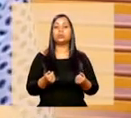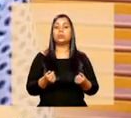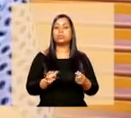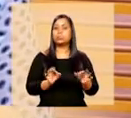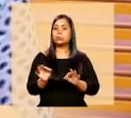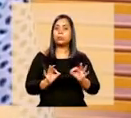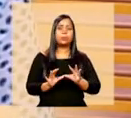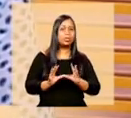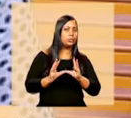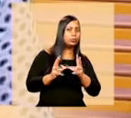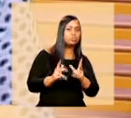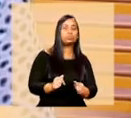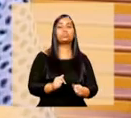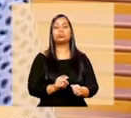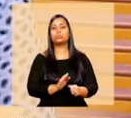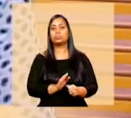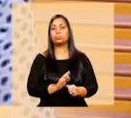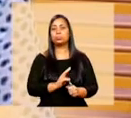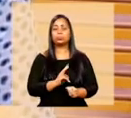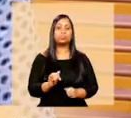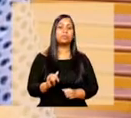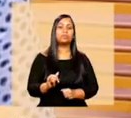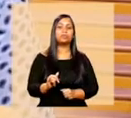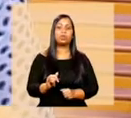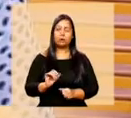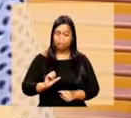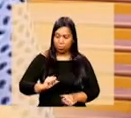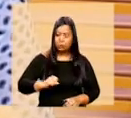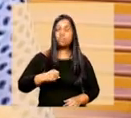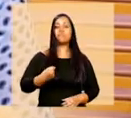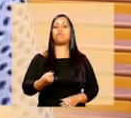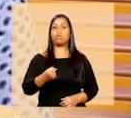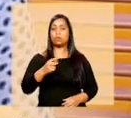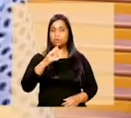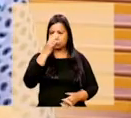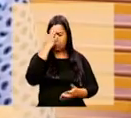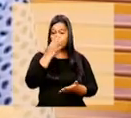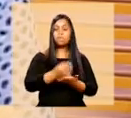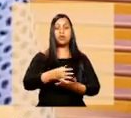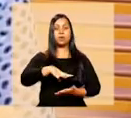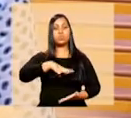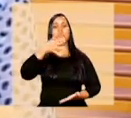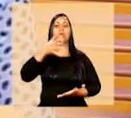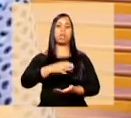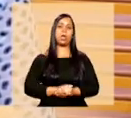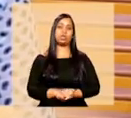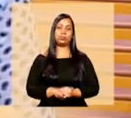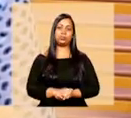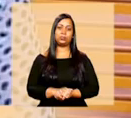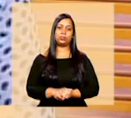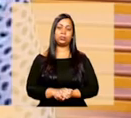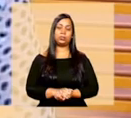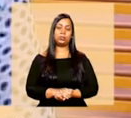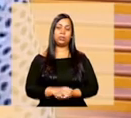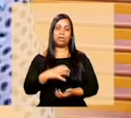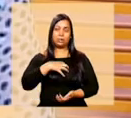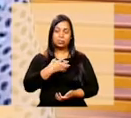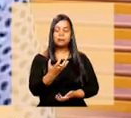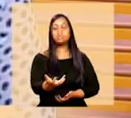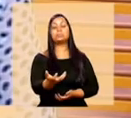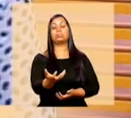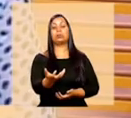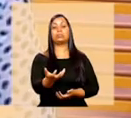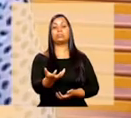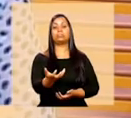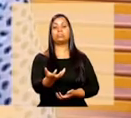prepara tudo, né? E vai ali com força, com fé, com coragem e transplanta o